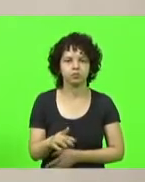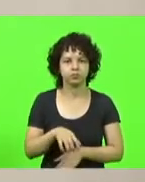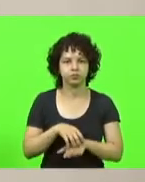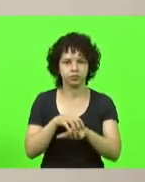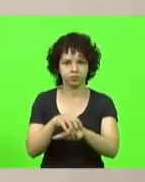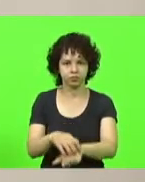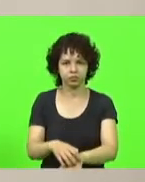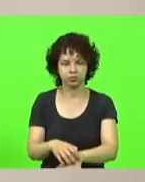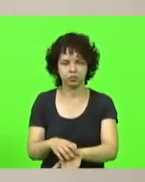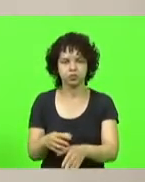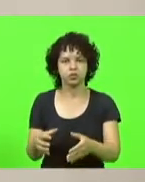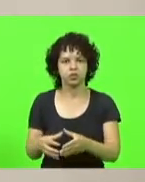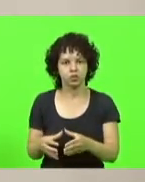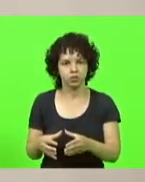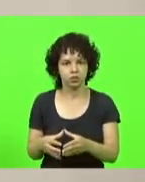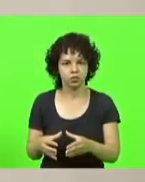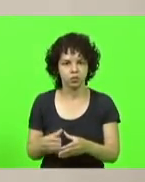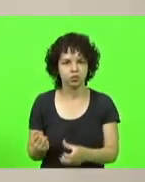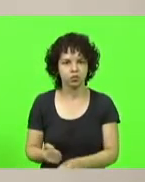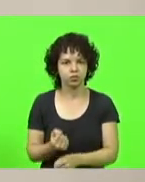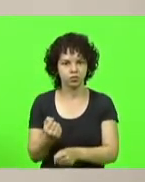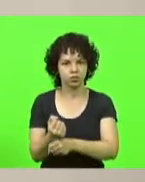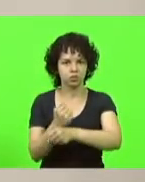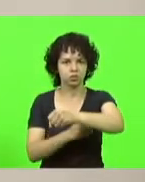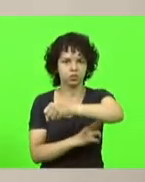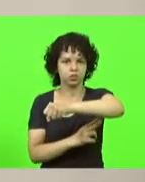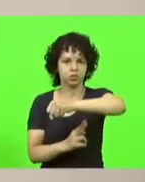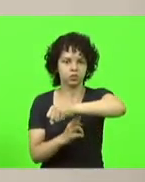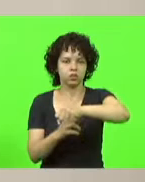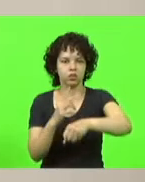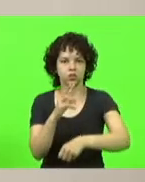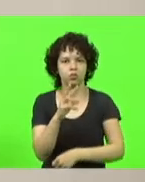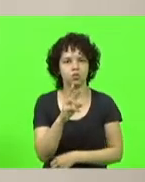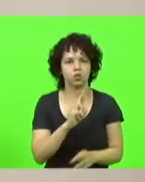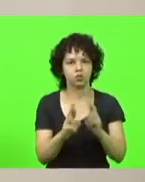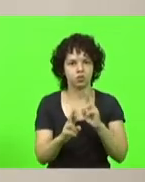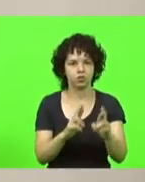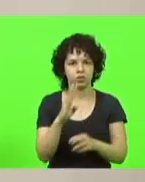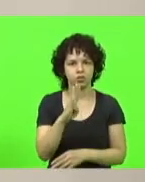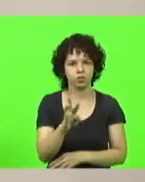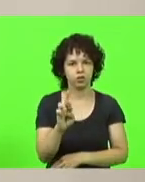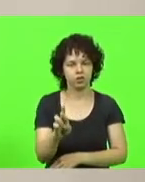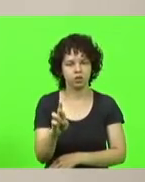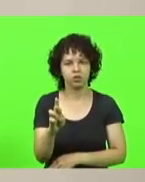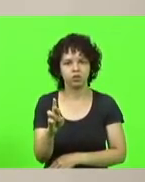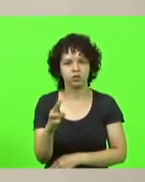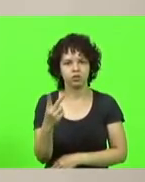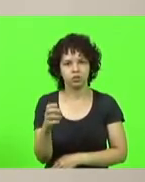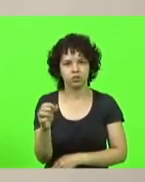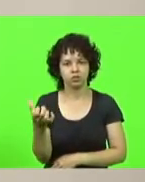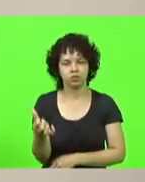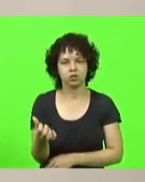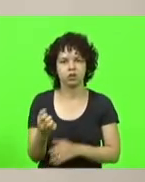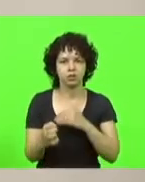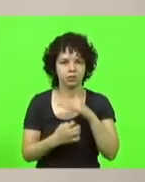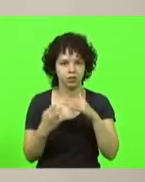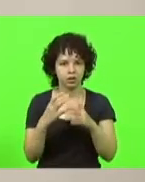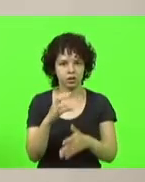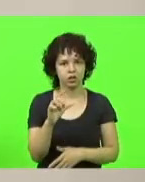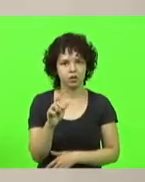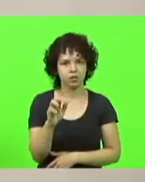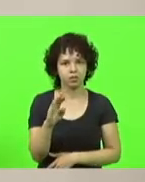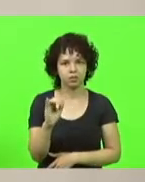Terrestre e demais autoridades pela construção de uma passarela na rodovia BR-116 em frente à empresa Clabin 1, no município de Lages, em